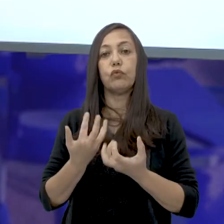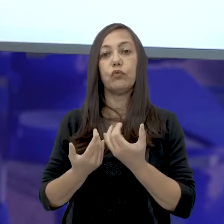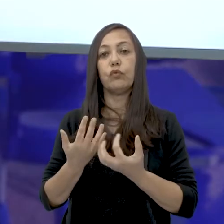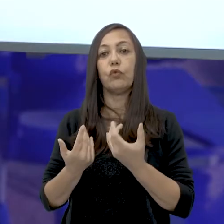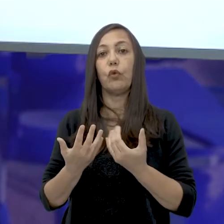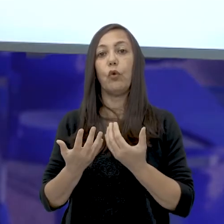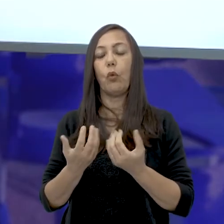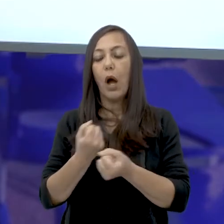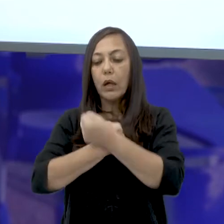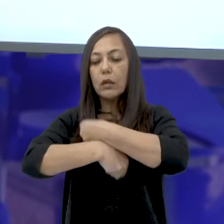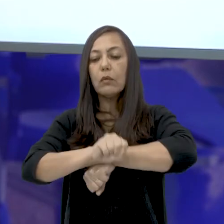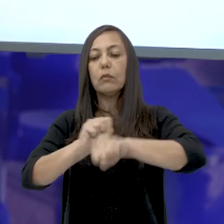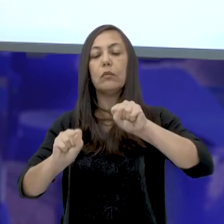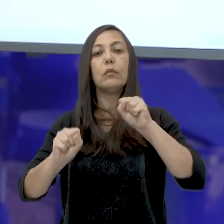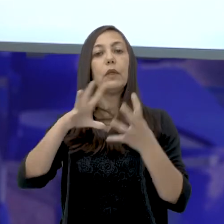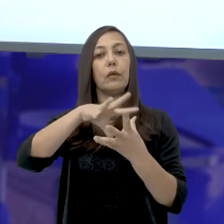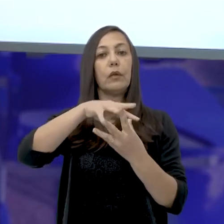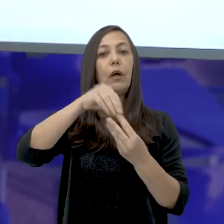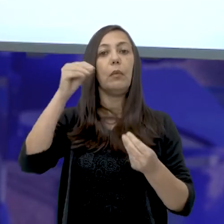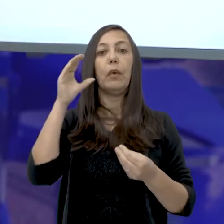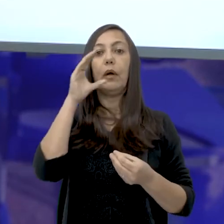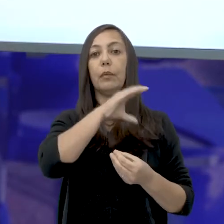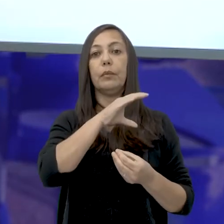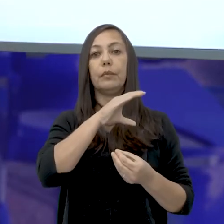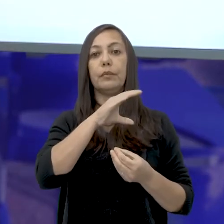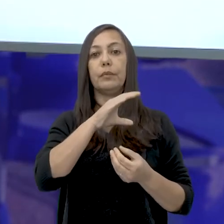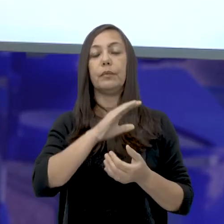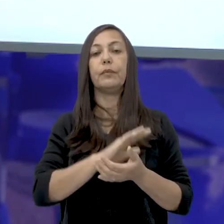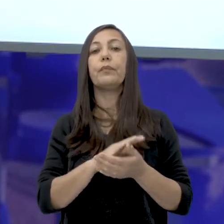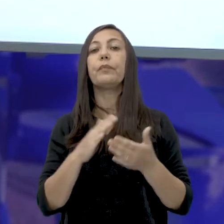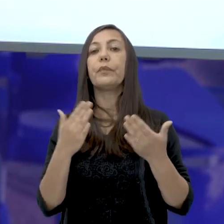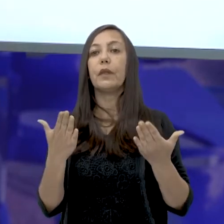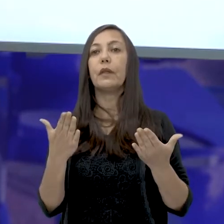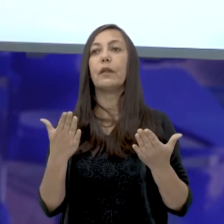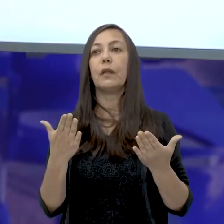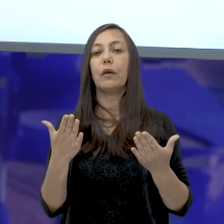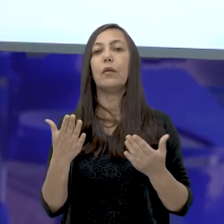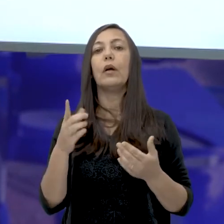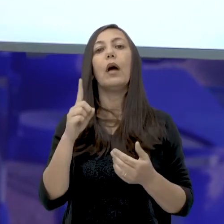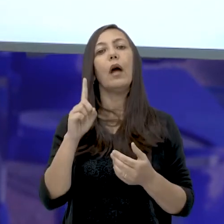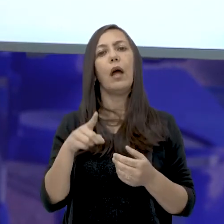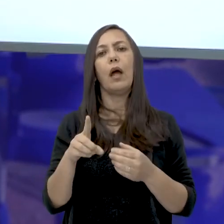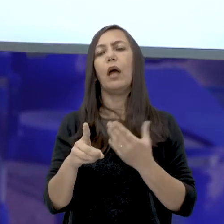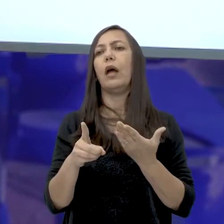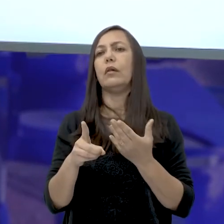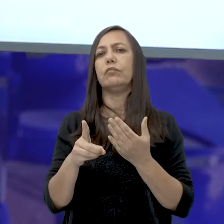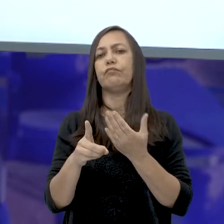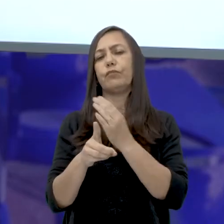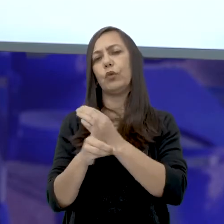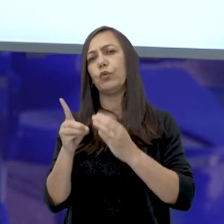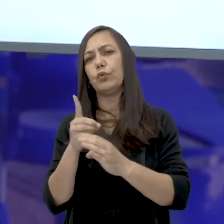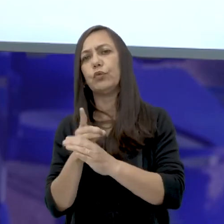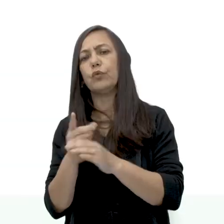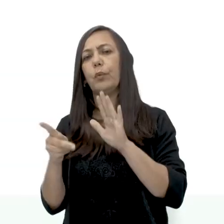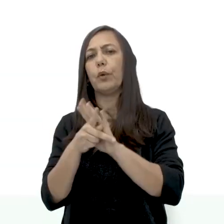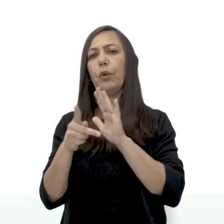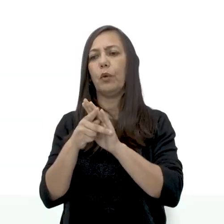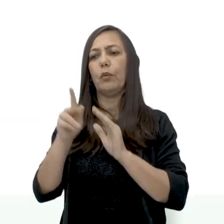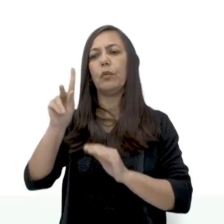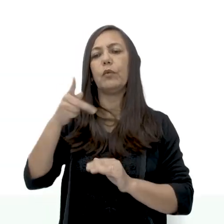Então, para responder essa questão, vocês vão ter que pesquisar um pouquinho, mas eu dou a resposta a vocês, que é o